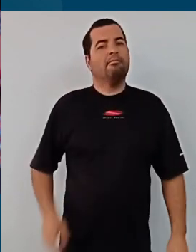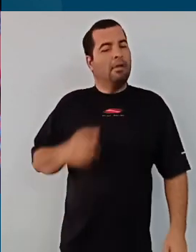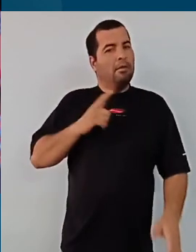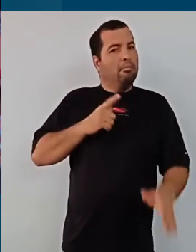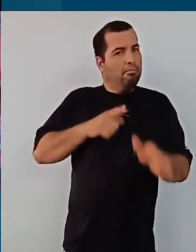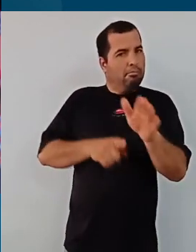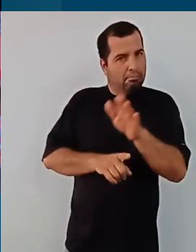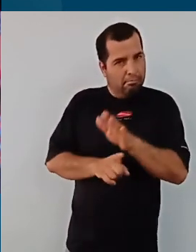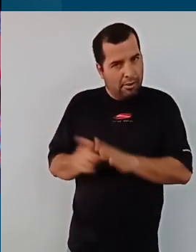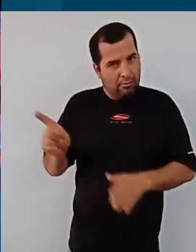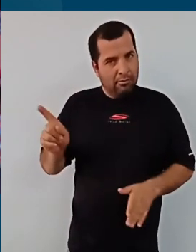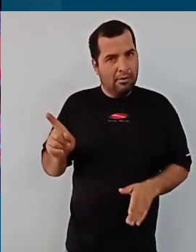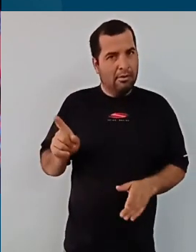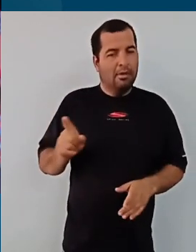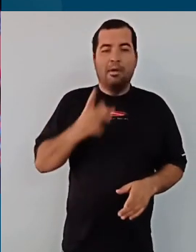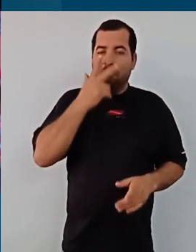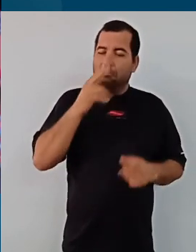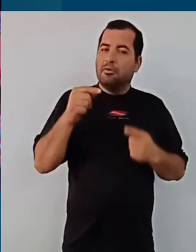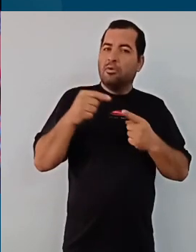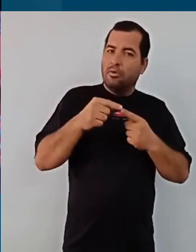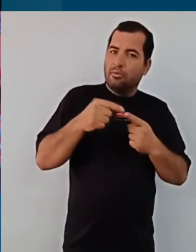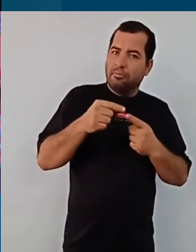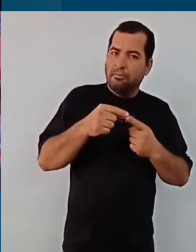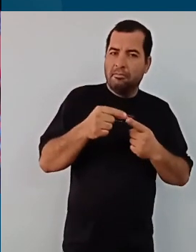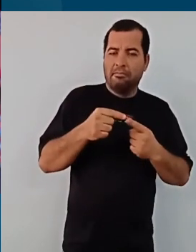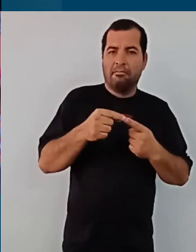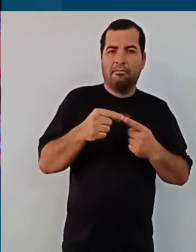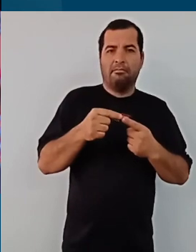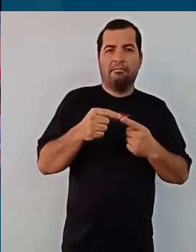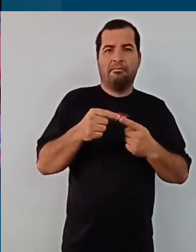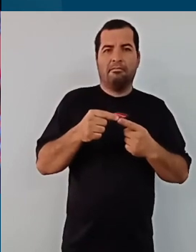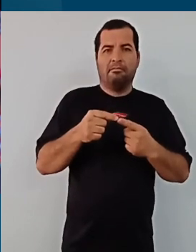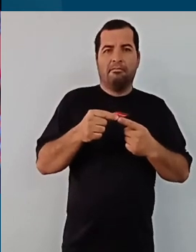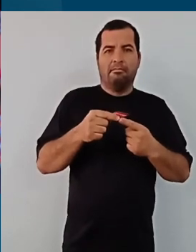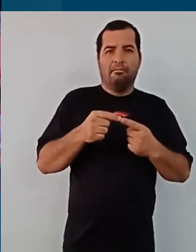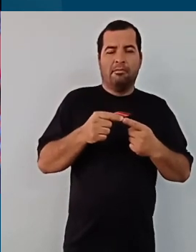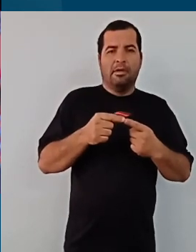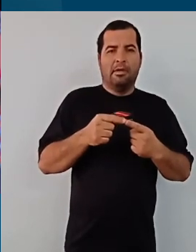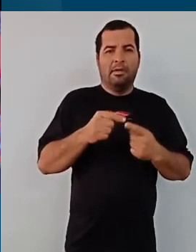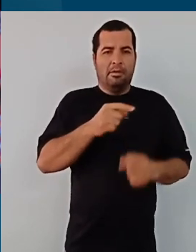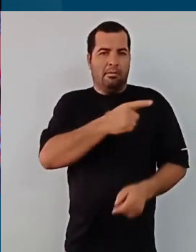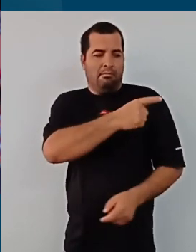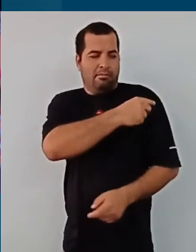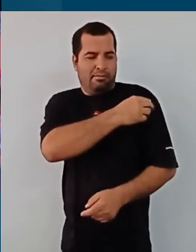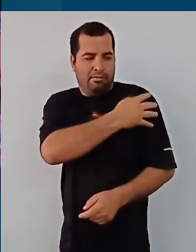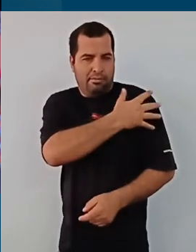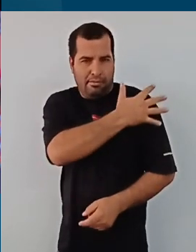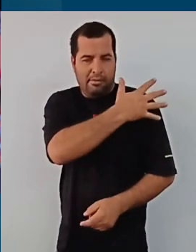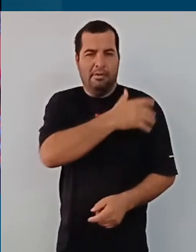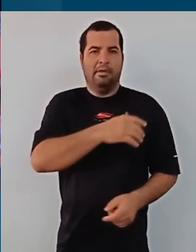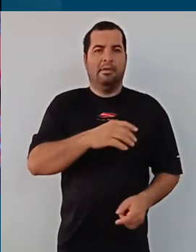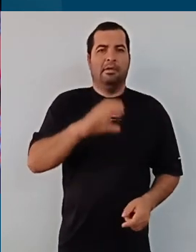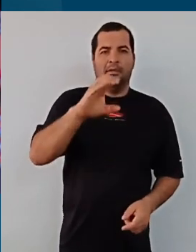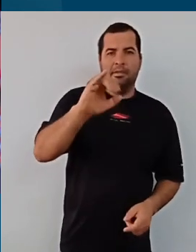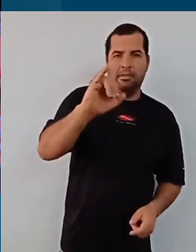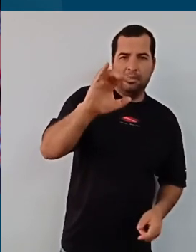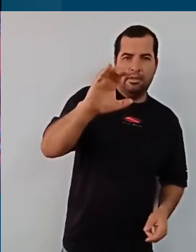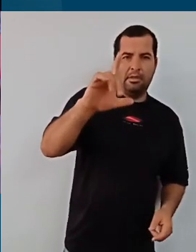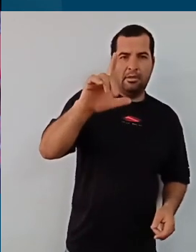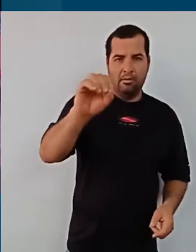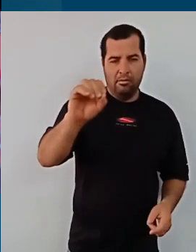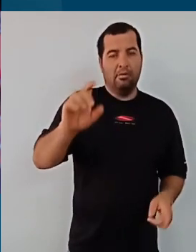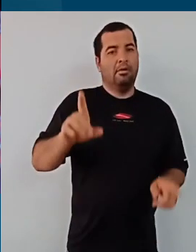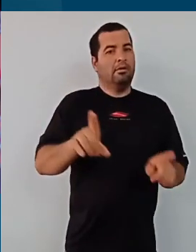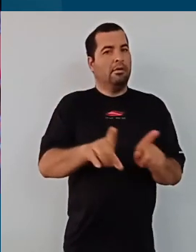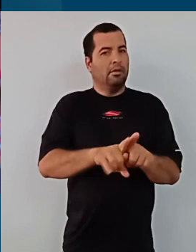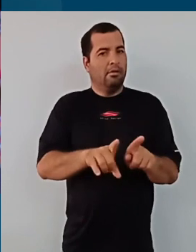questões tem a ver com essa ideia de seriação, de ciclo, e de como,